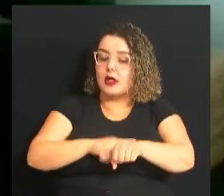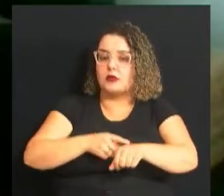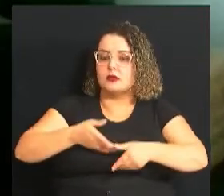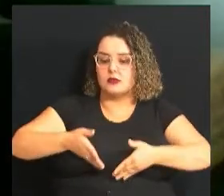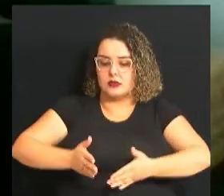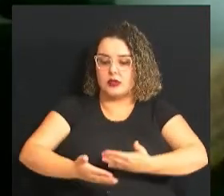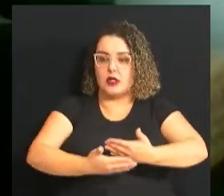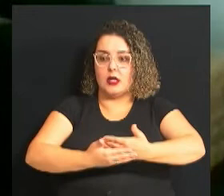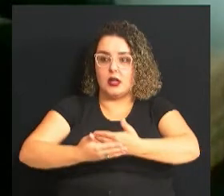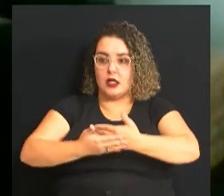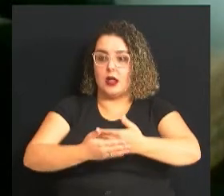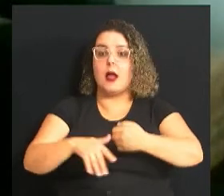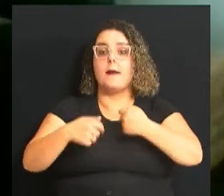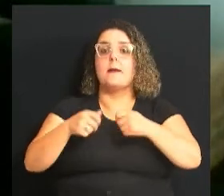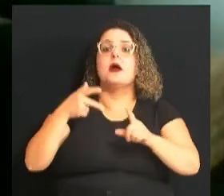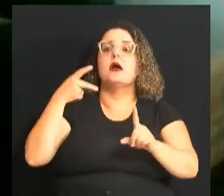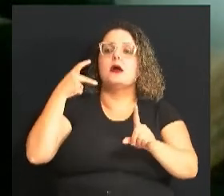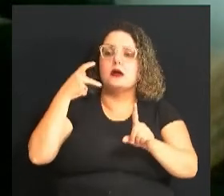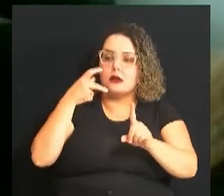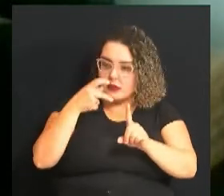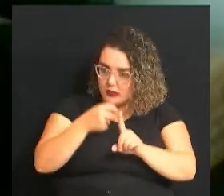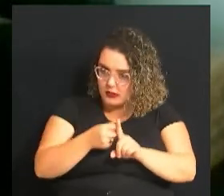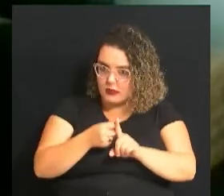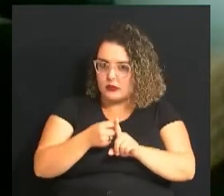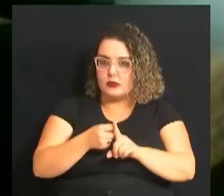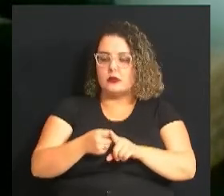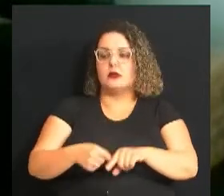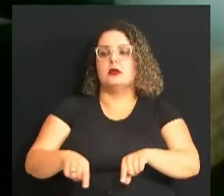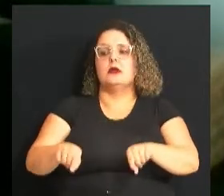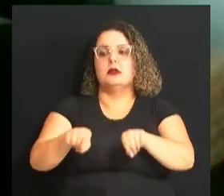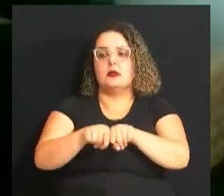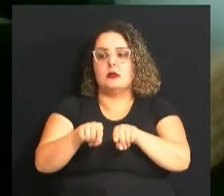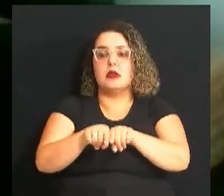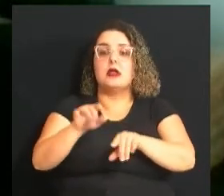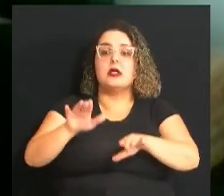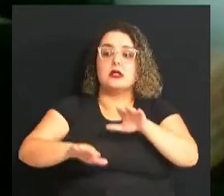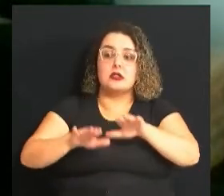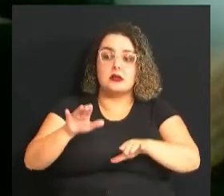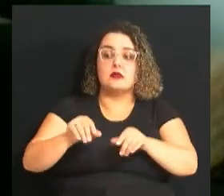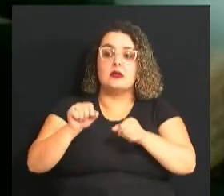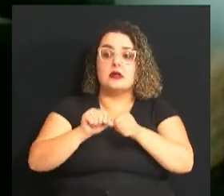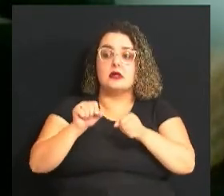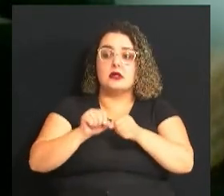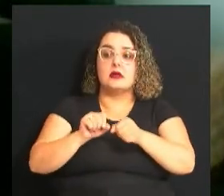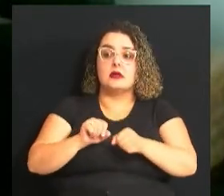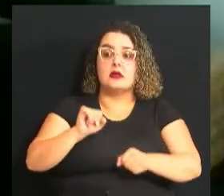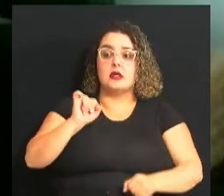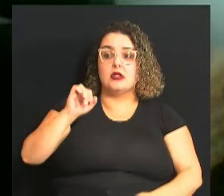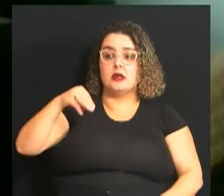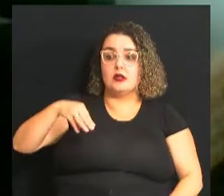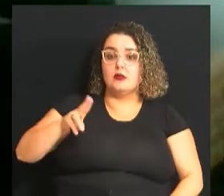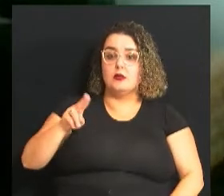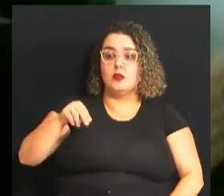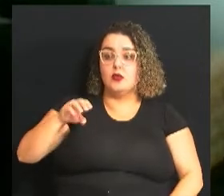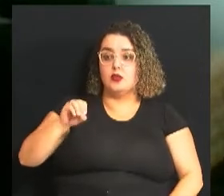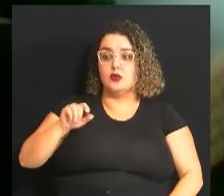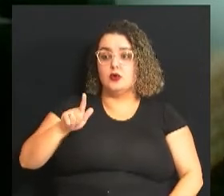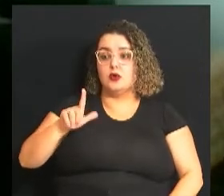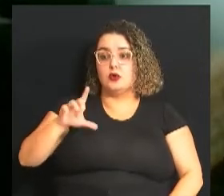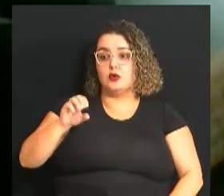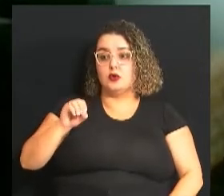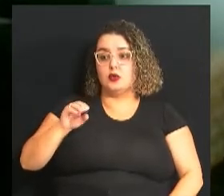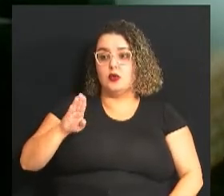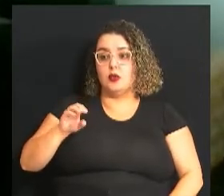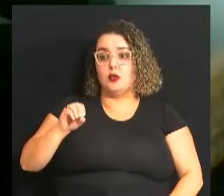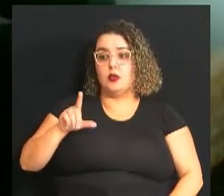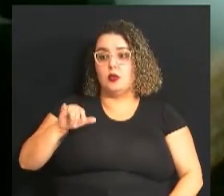temos que vacinar a criança e nós temos, muitas vezes, que fazer o que a gente chama de imunoglobulina, que é um tratamento específico para impedir que a